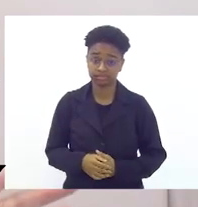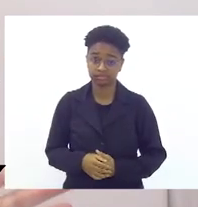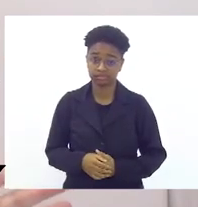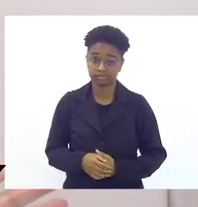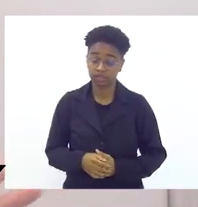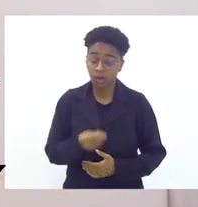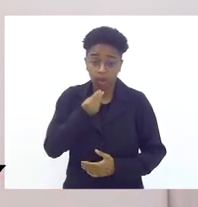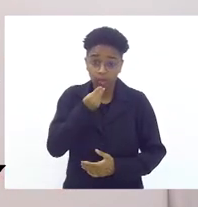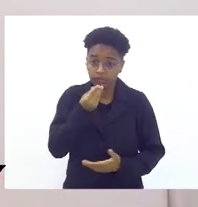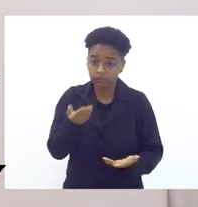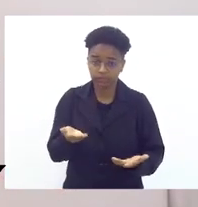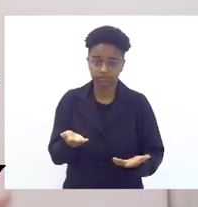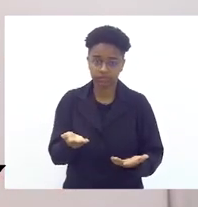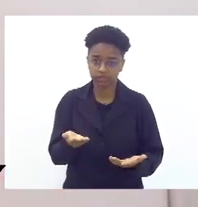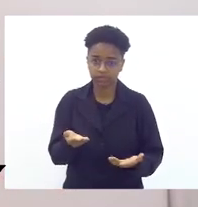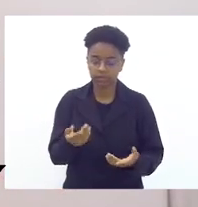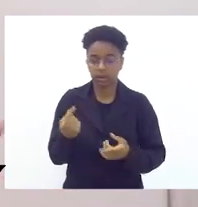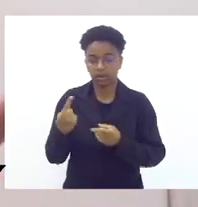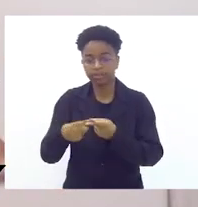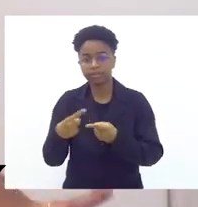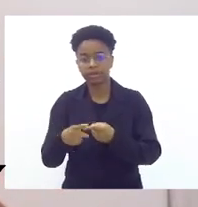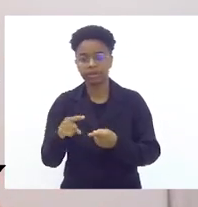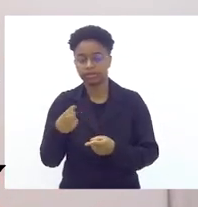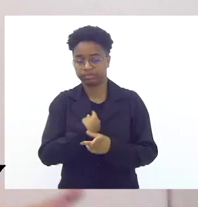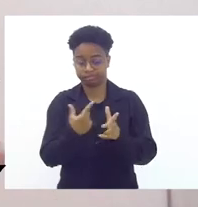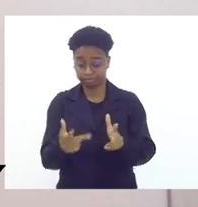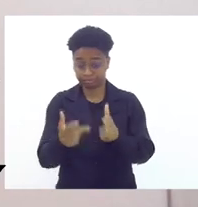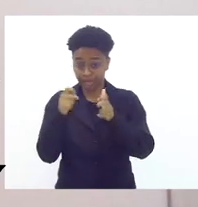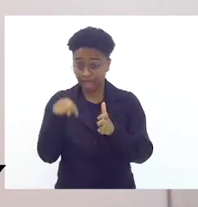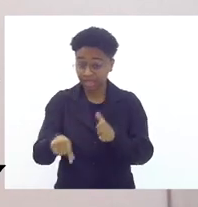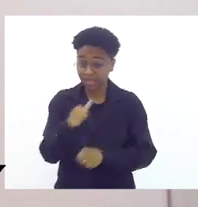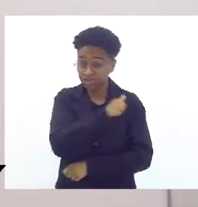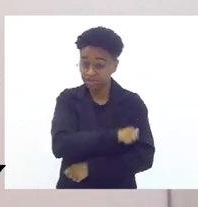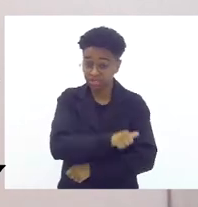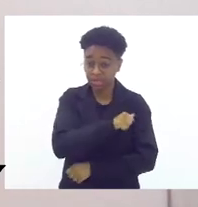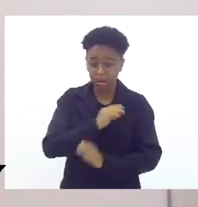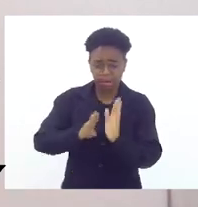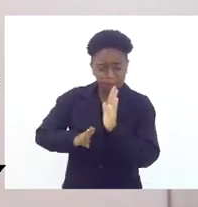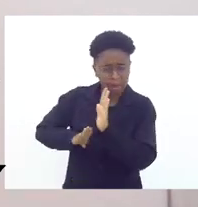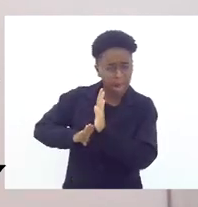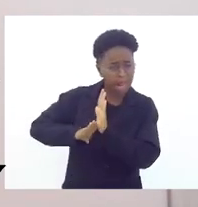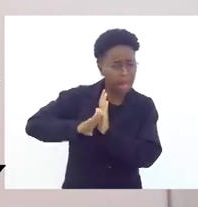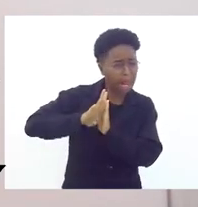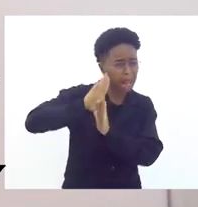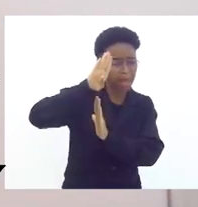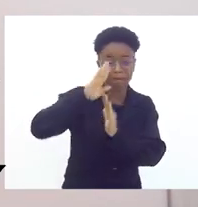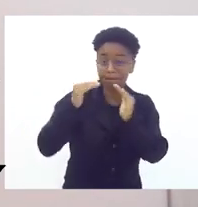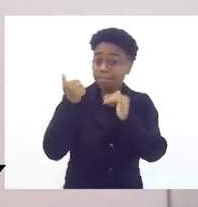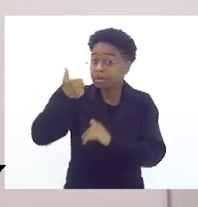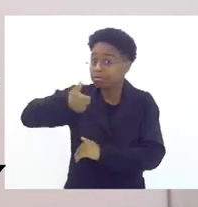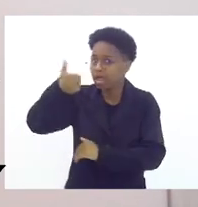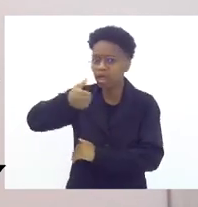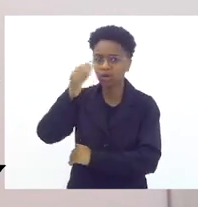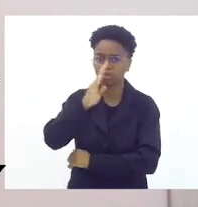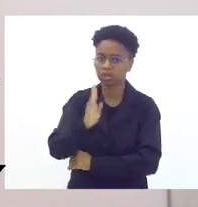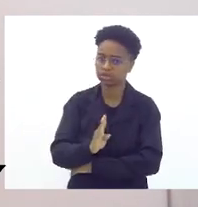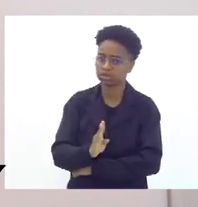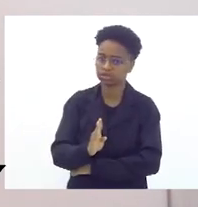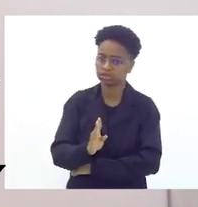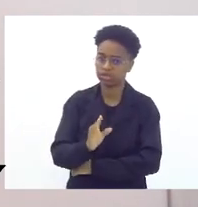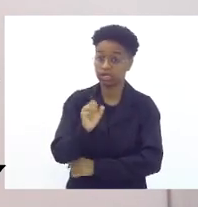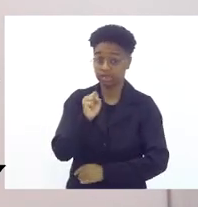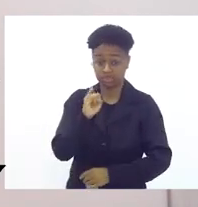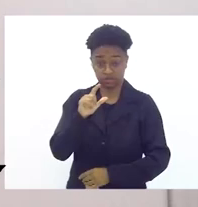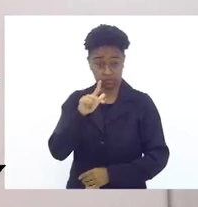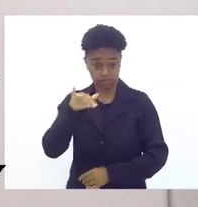é evidente quando a gente vê que o Rio de Janeiro é recordista no Brasil e a Silvia Ramos traz isso